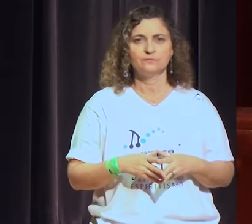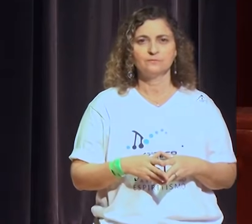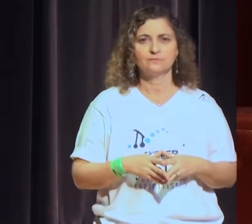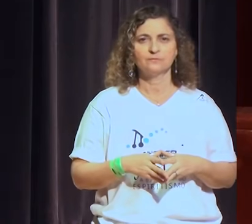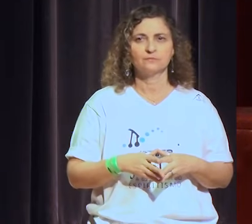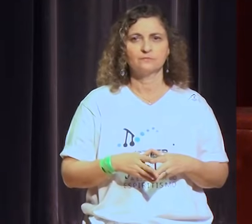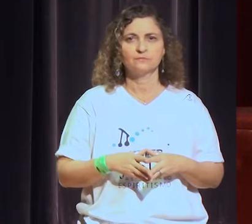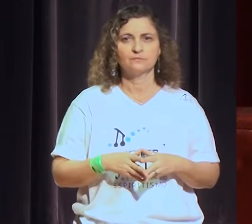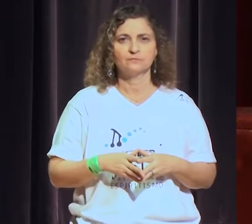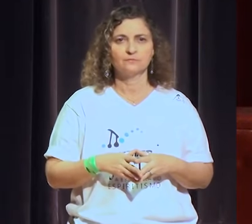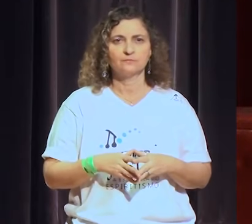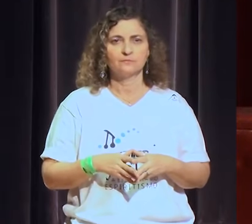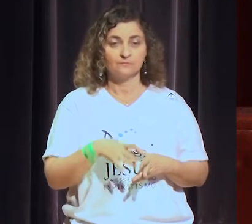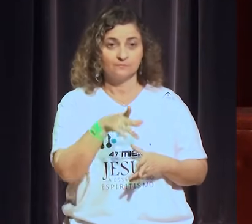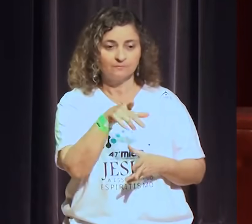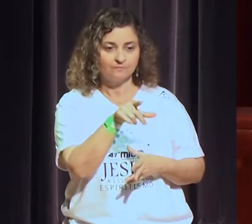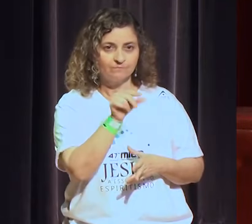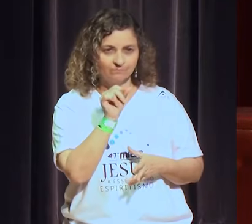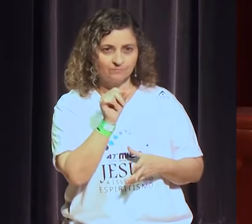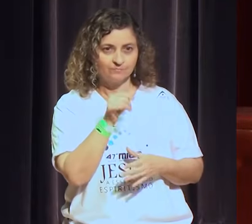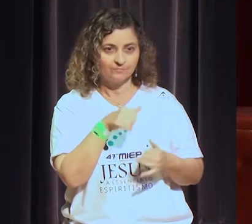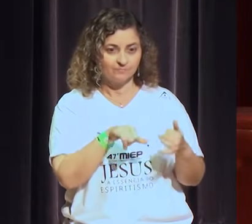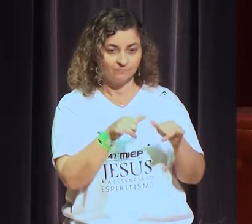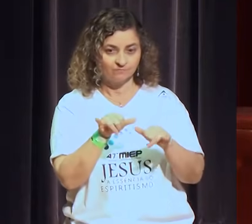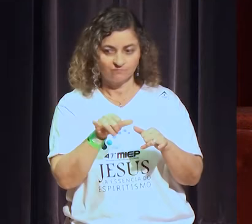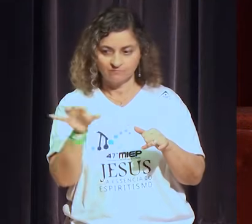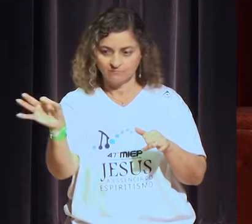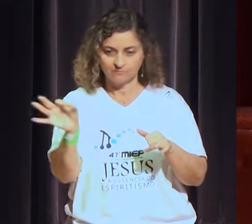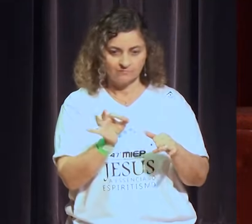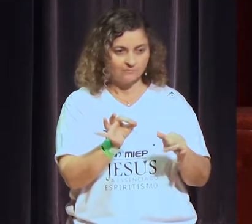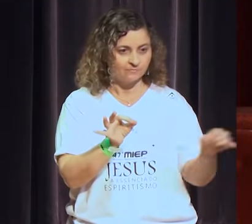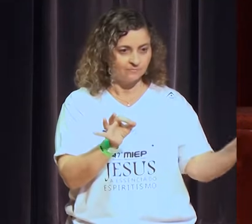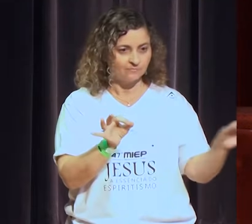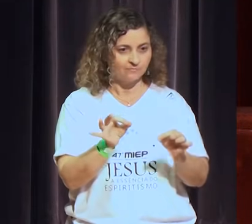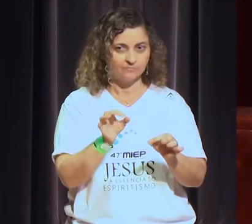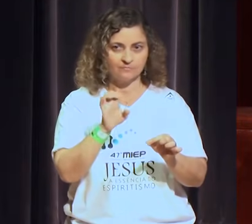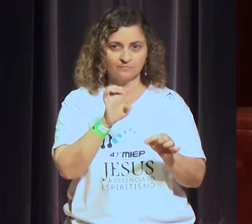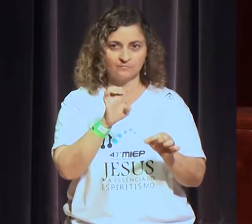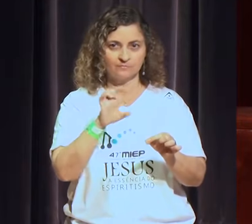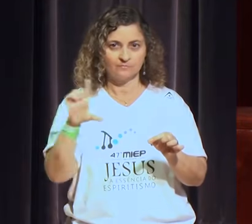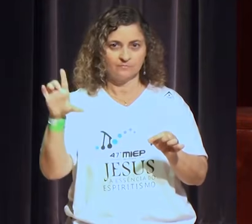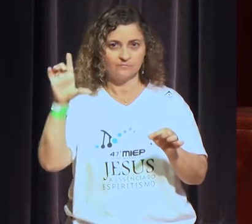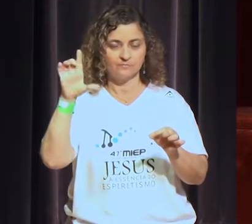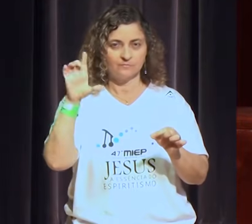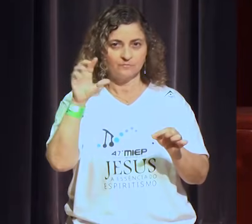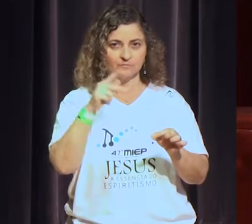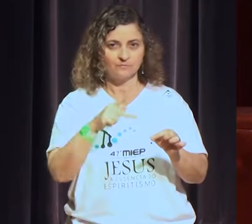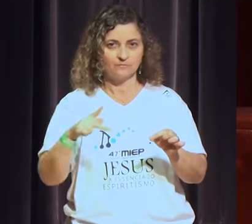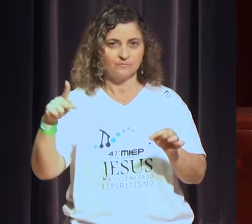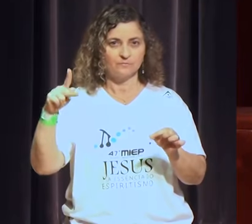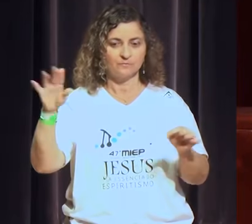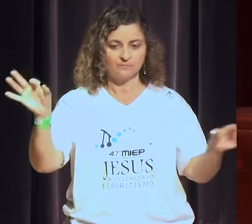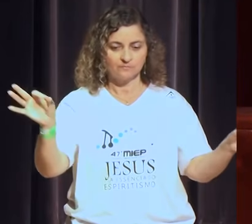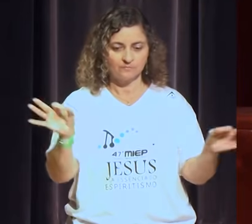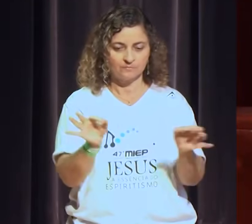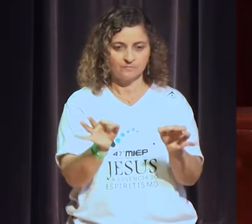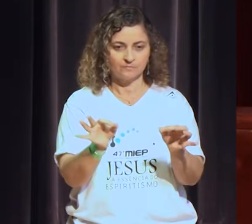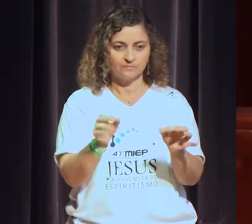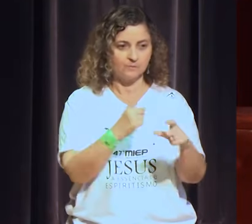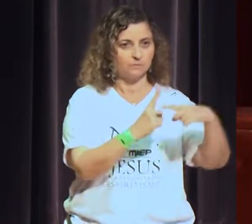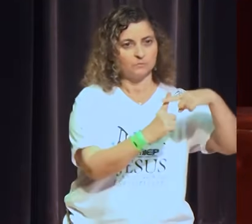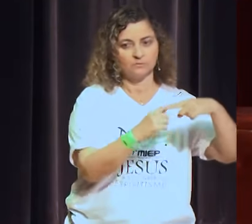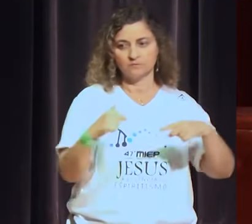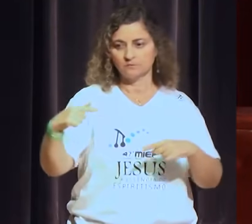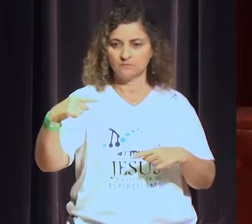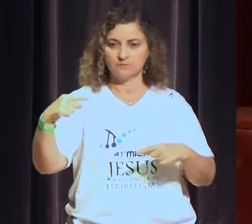Pega um elétron e um pósito. Essas são partículas iguais, são léptons, né? Um tem uma carga positiva, outra carga negativa, vocês põem isso